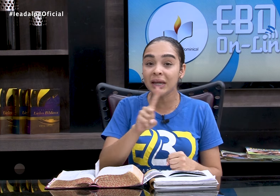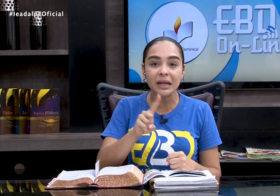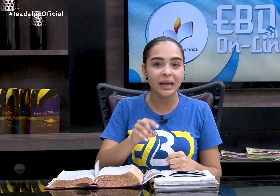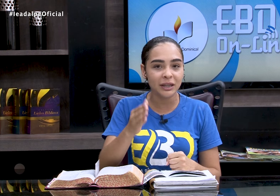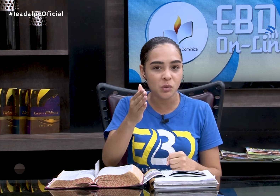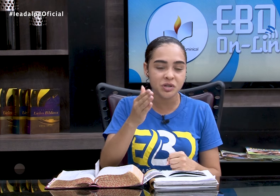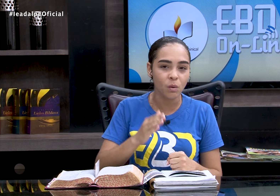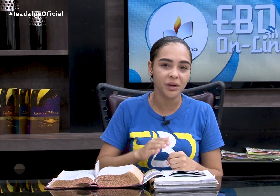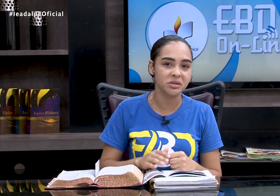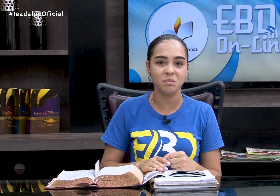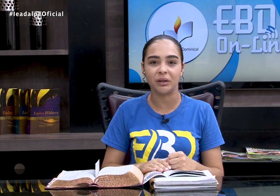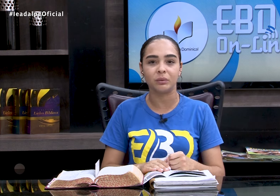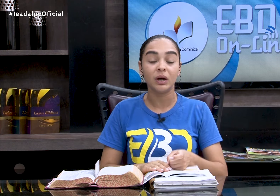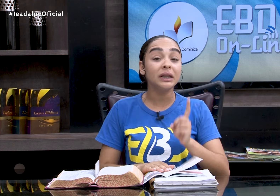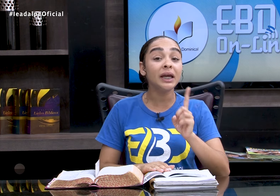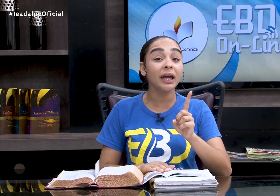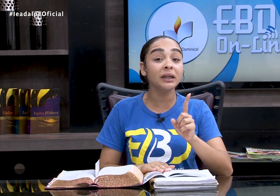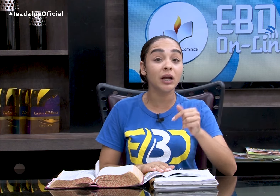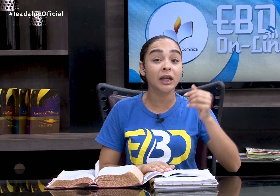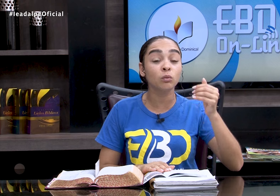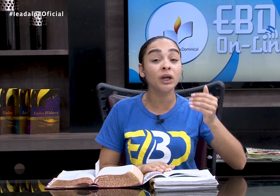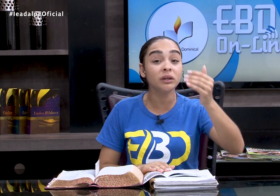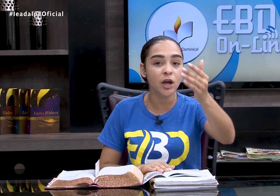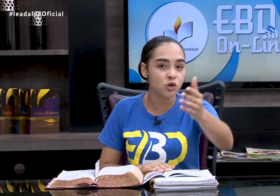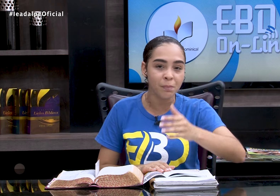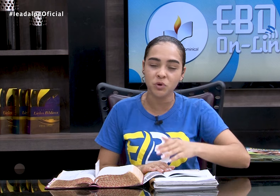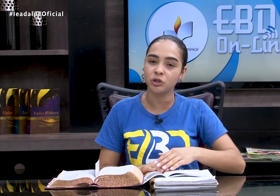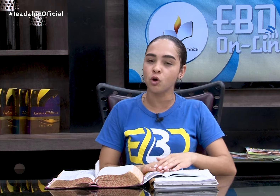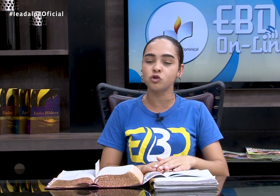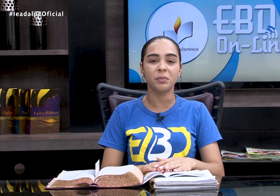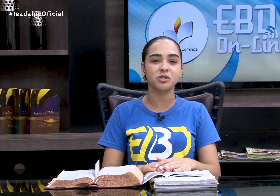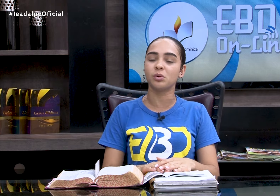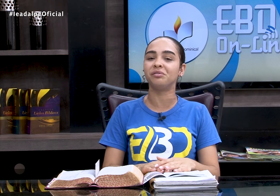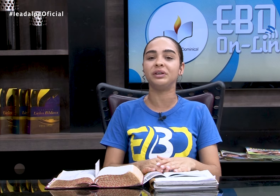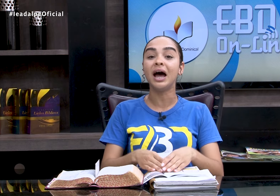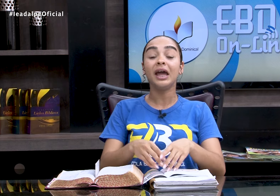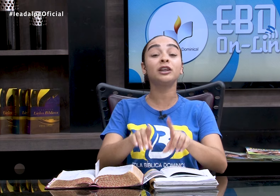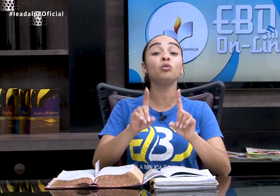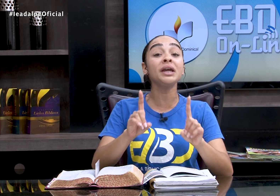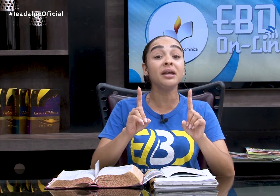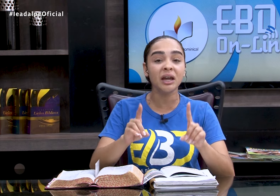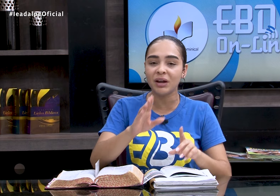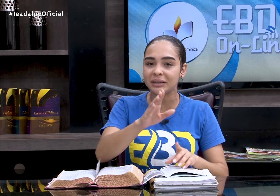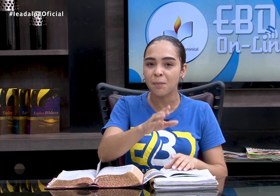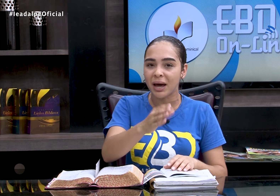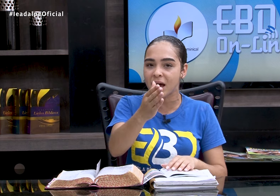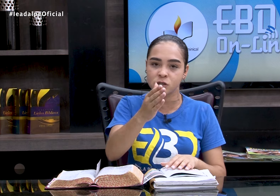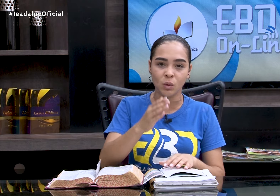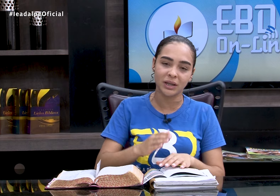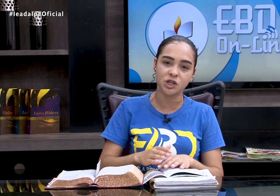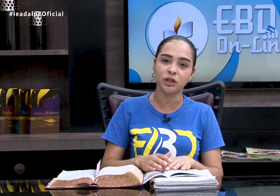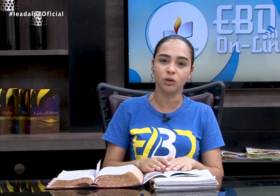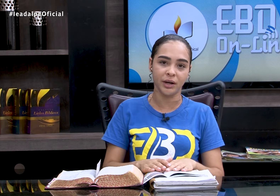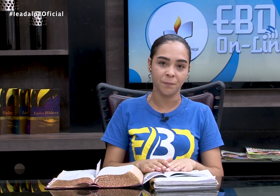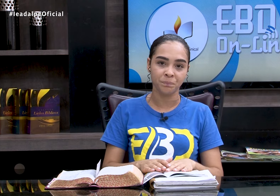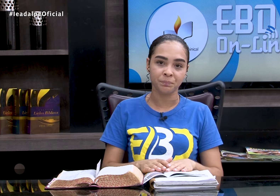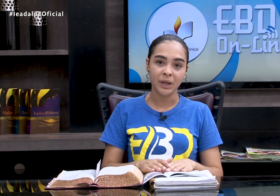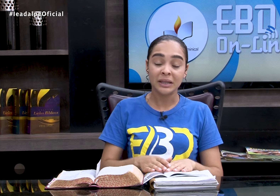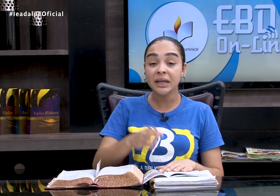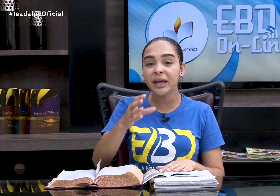porque ninguém tira o seu conhecimento ninguém tira aquilo que Deus depositou sobre a sua vida então ninguém vai atrapalhar a sua